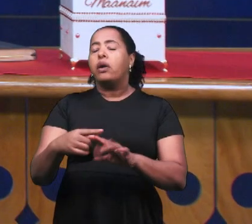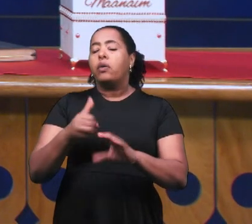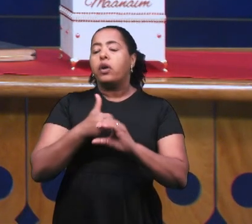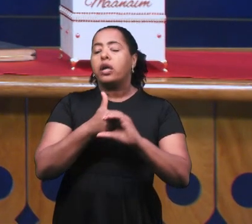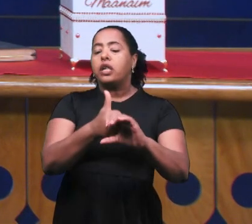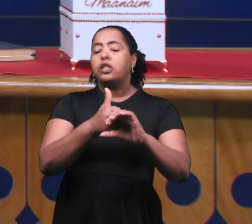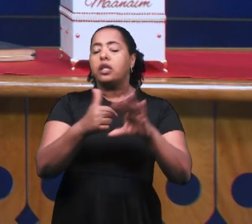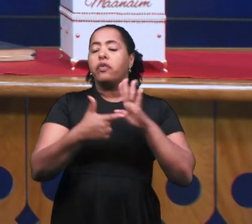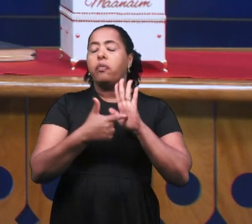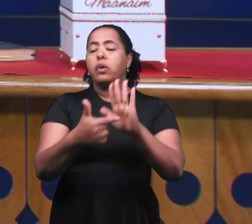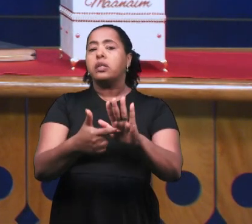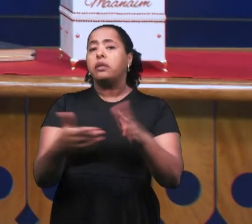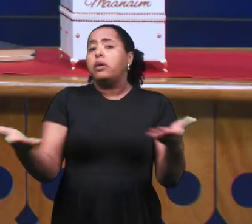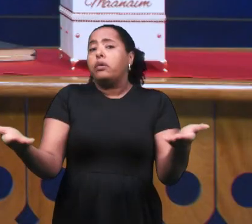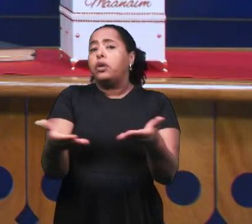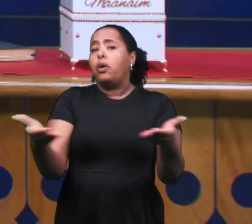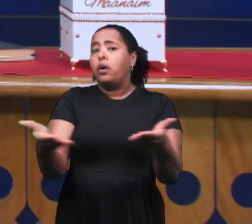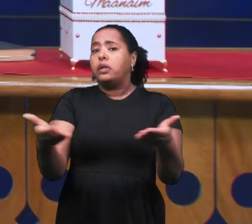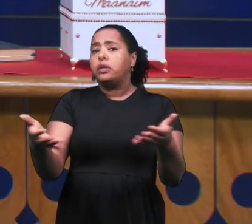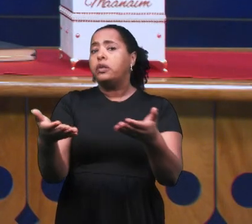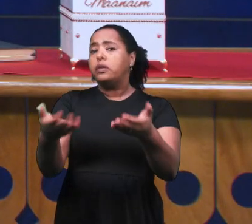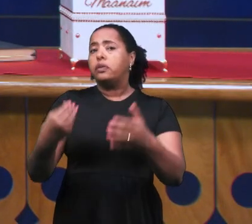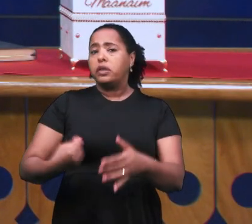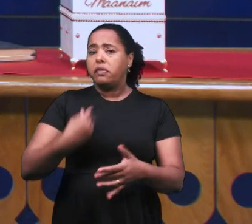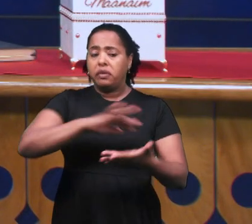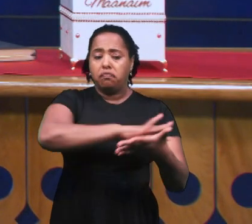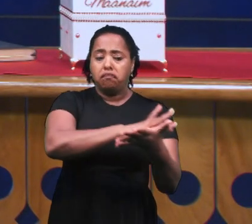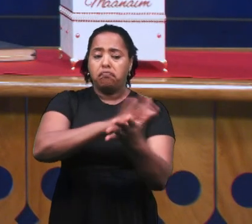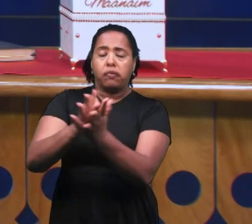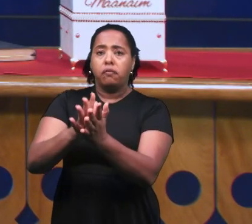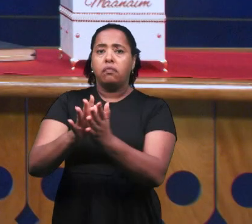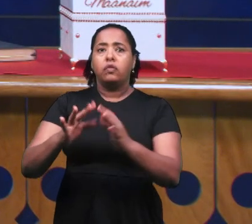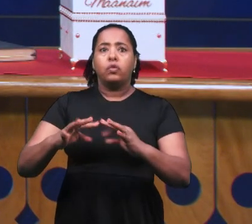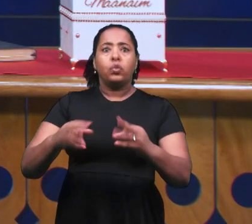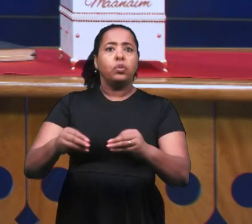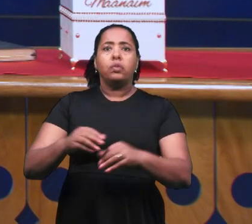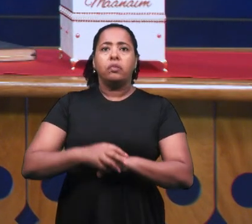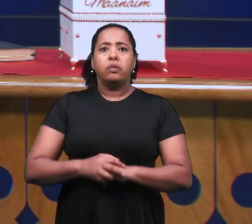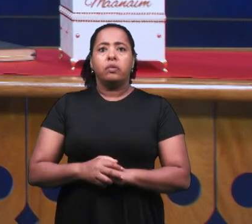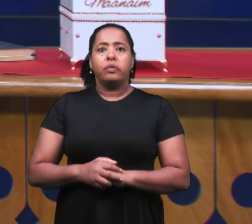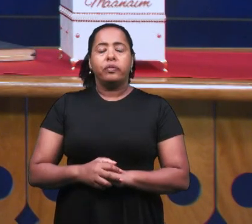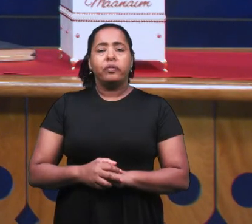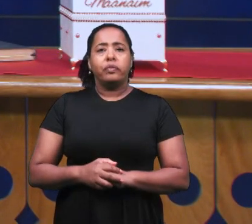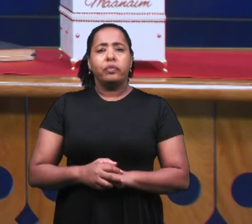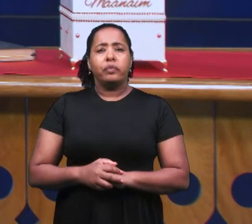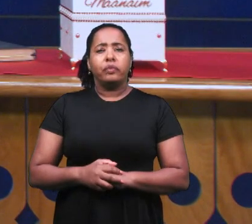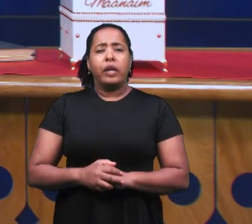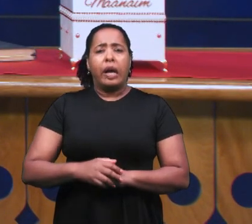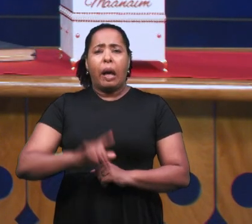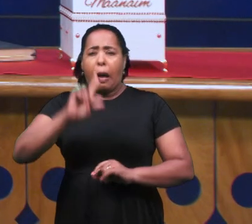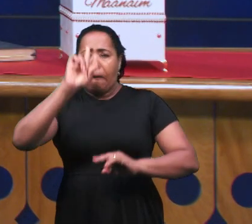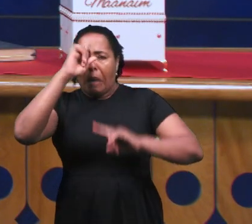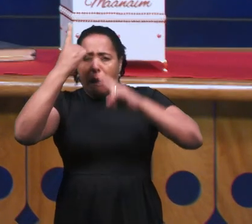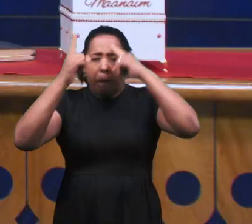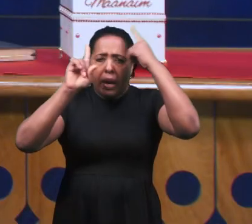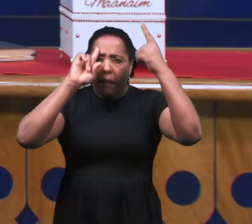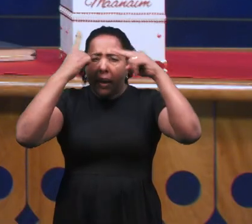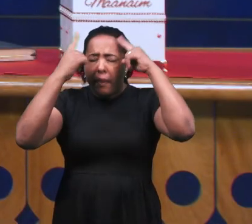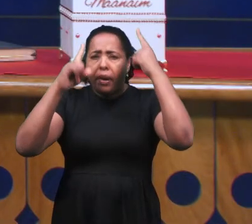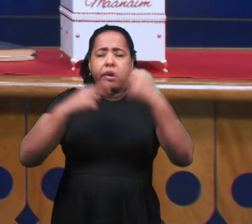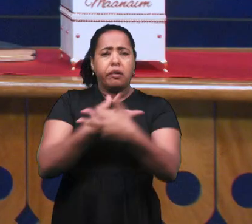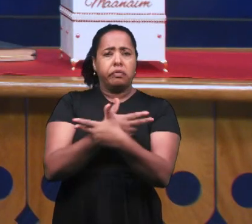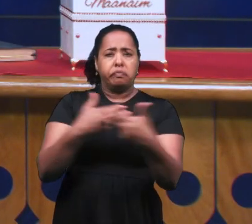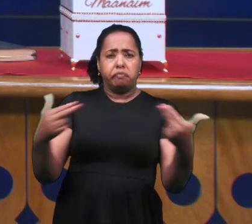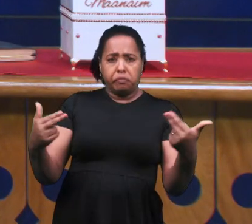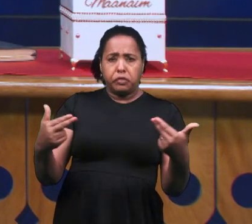é esse que está aí, acabando com tudo. Um monturo de ideias, de coisas que